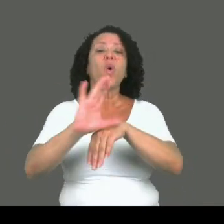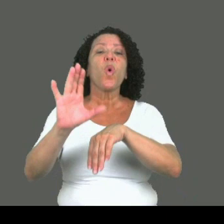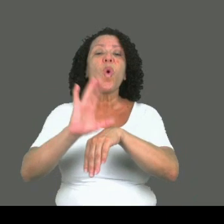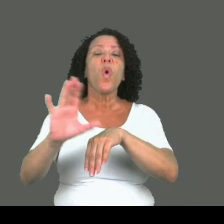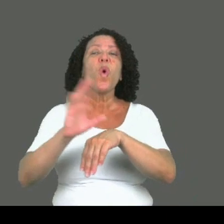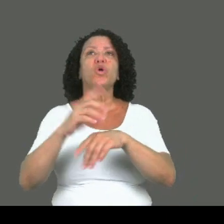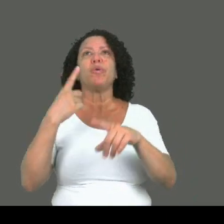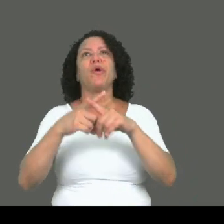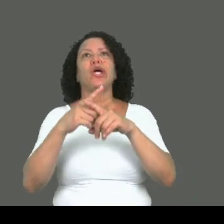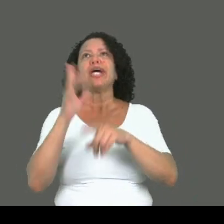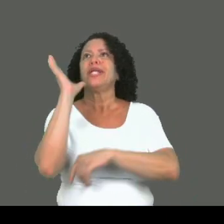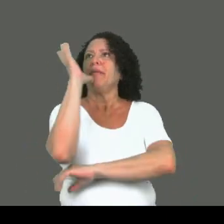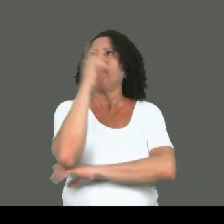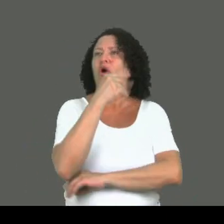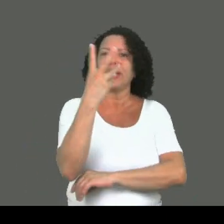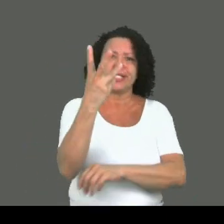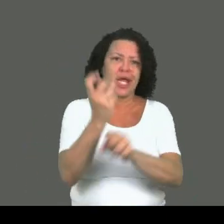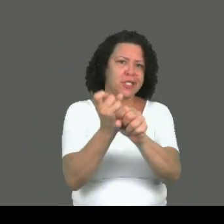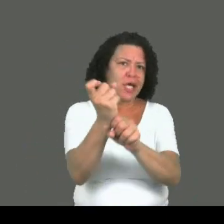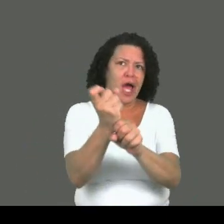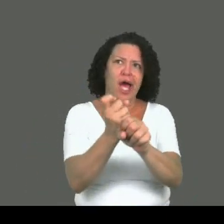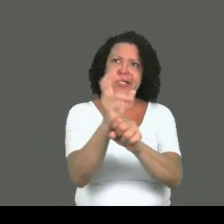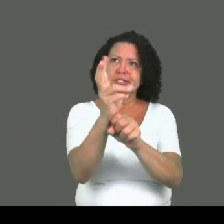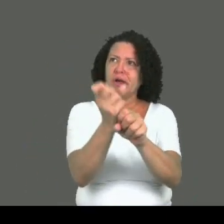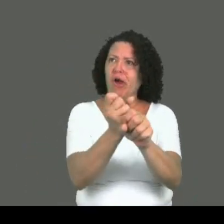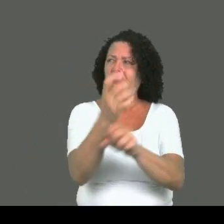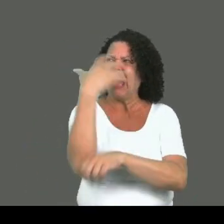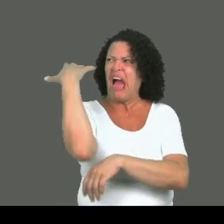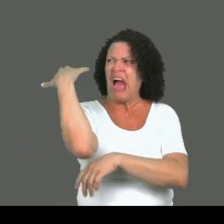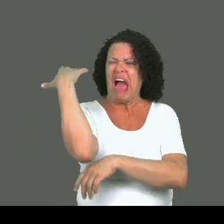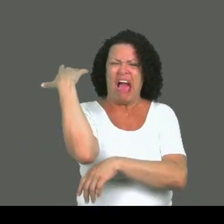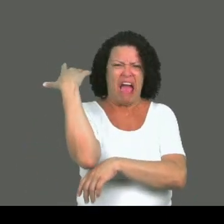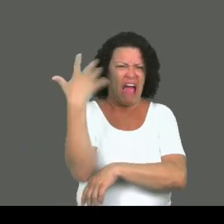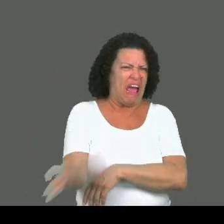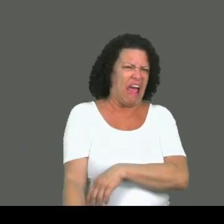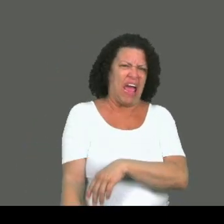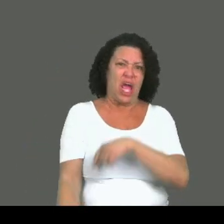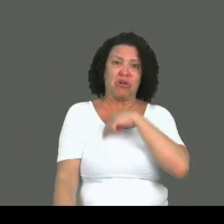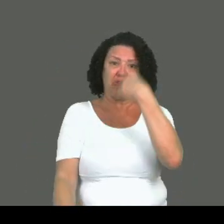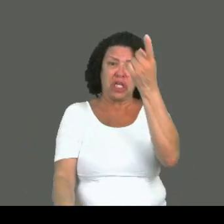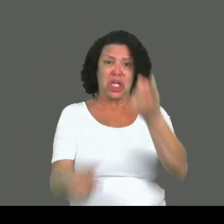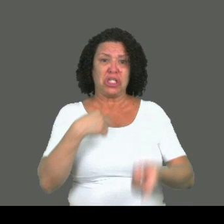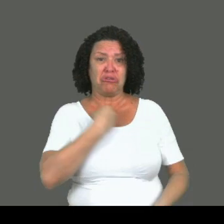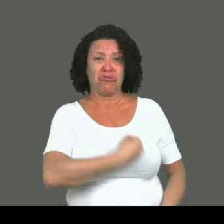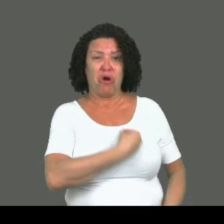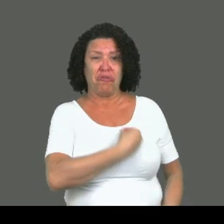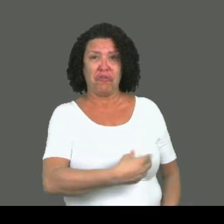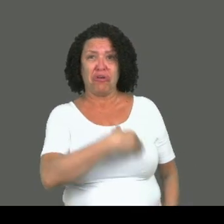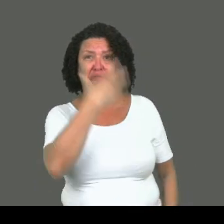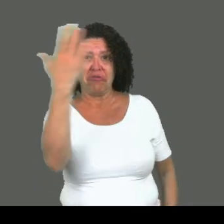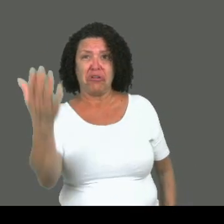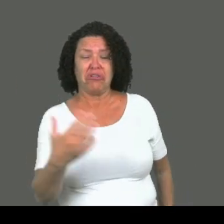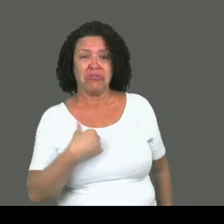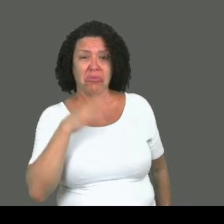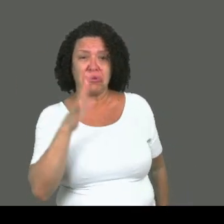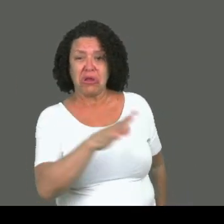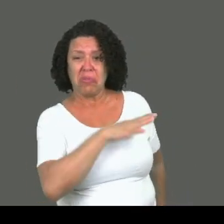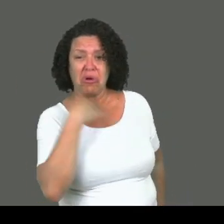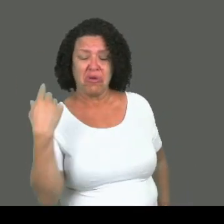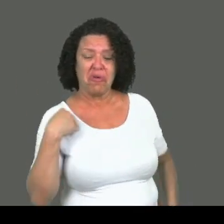demoram 3 anos, porque demoram 5 anos, e vai demorar muito tempo, você nem se eu estou viva até lá.